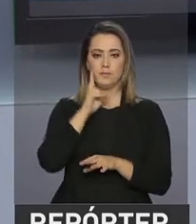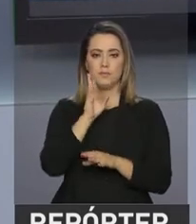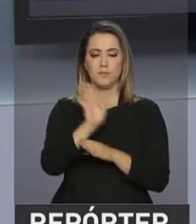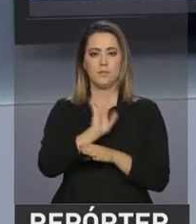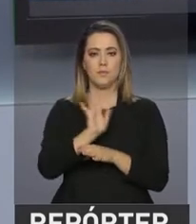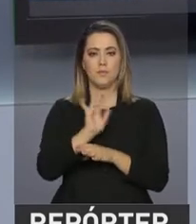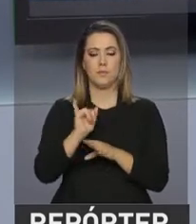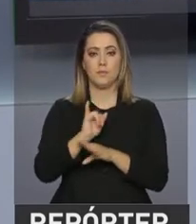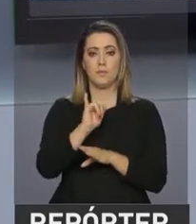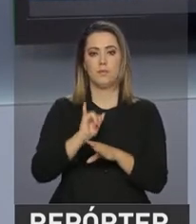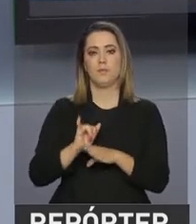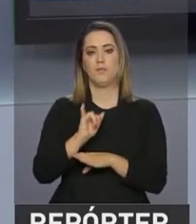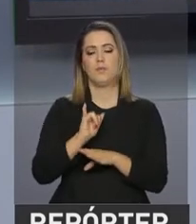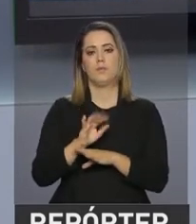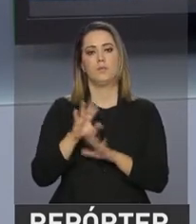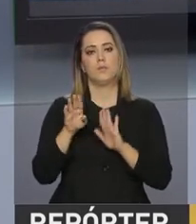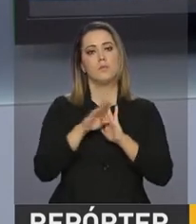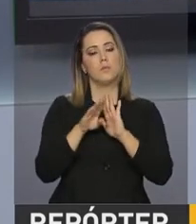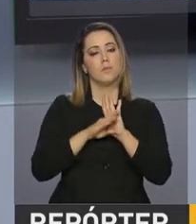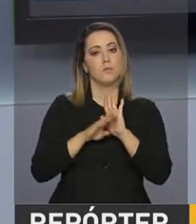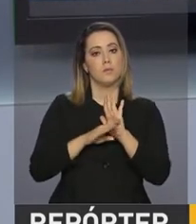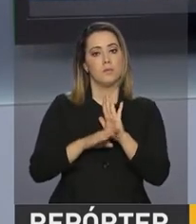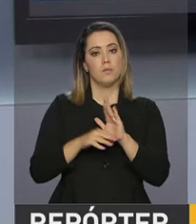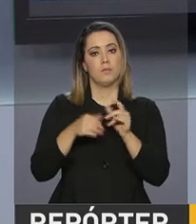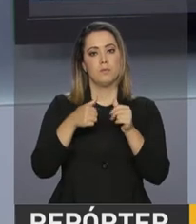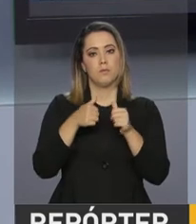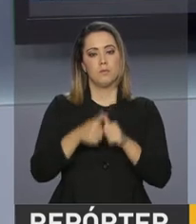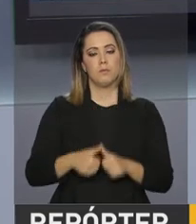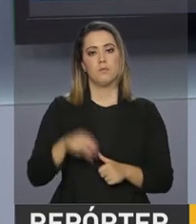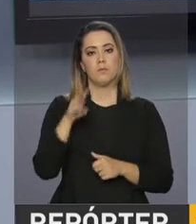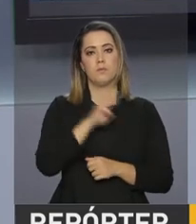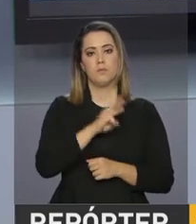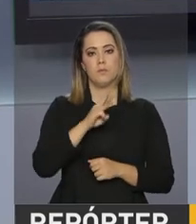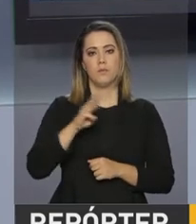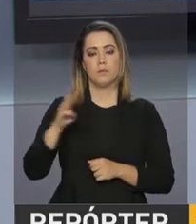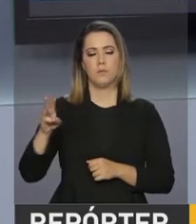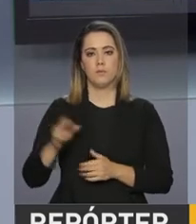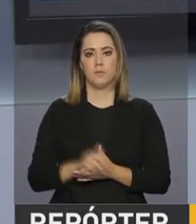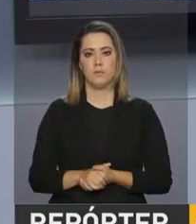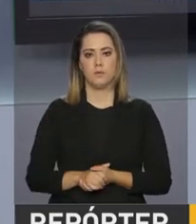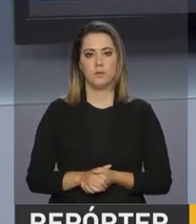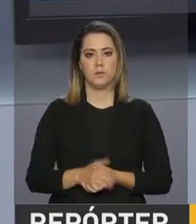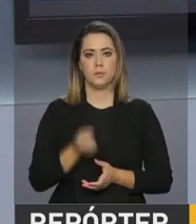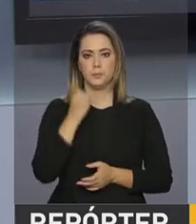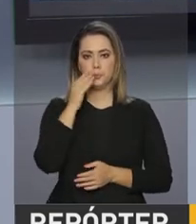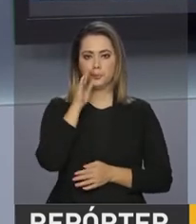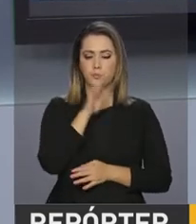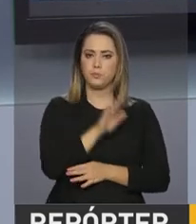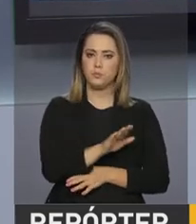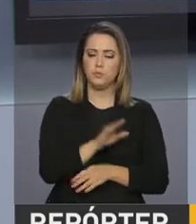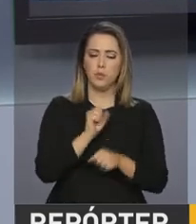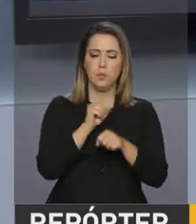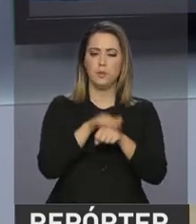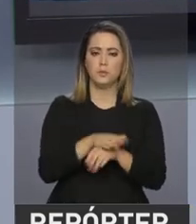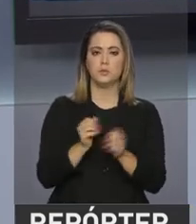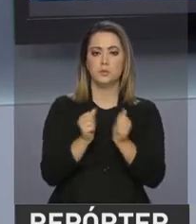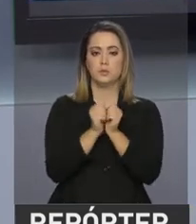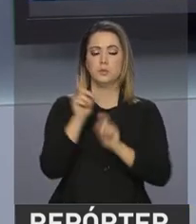Você pode rever as reportagens no YouTube e toda a nossa programação está disponível na internet. Uma